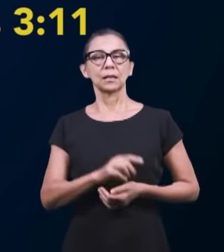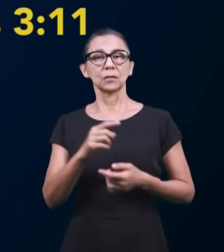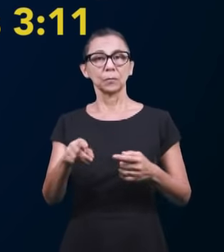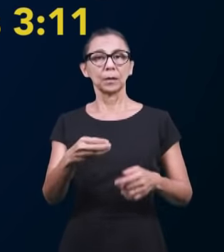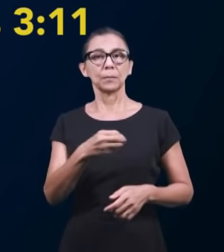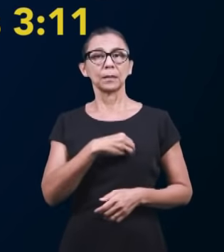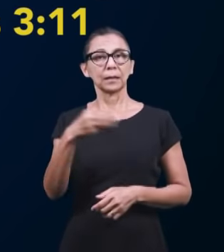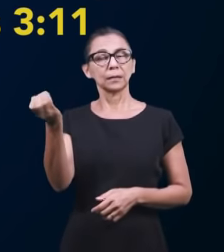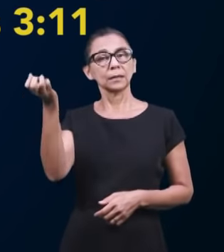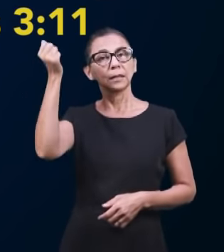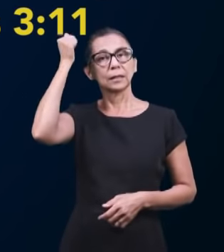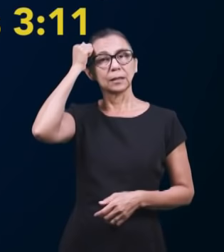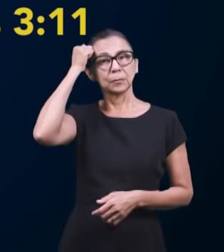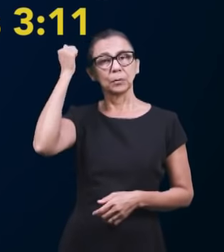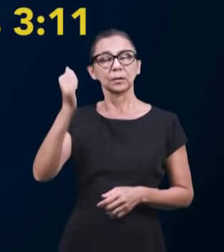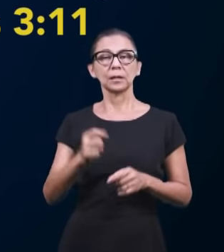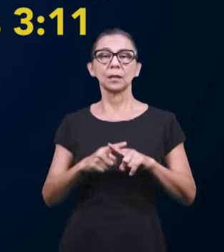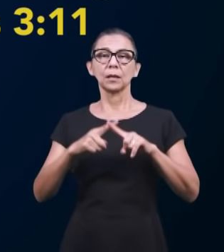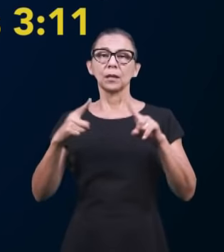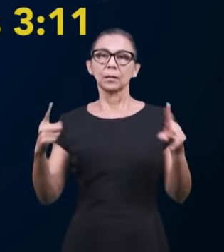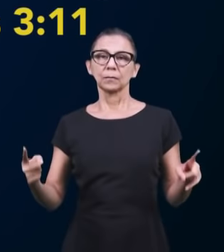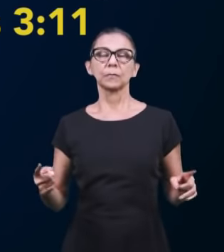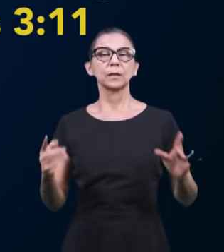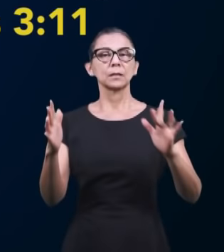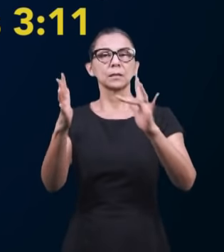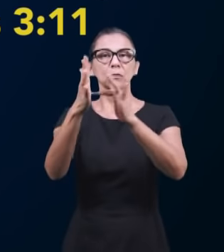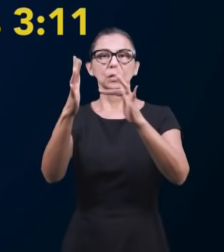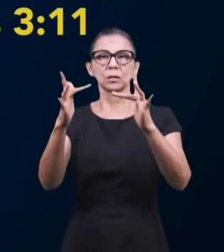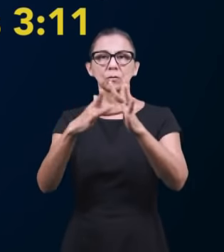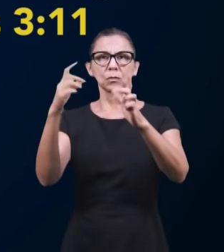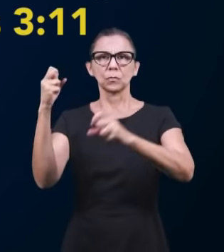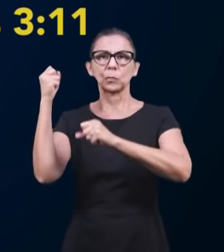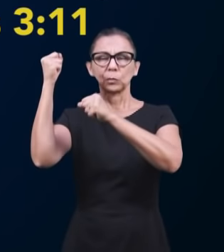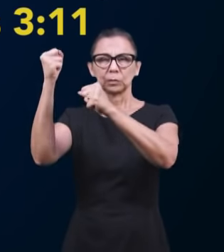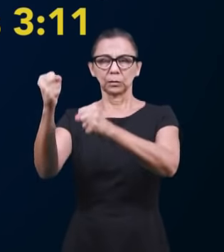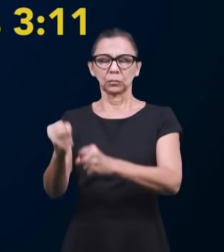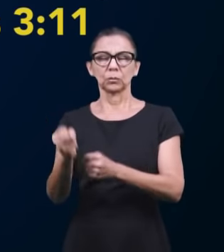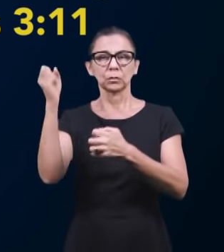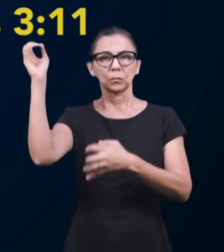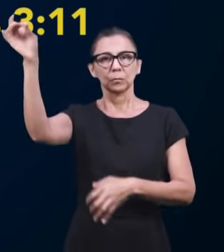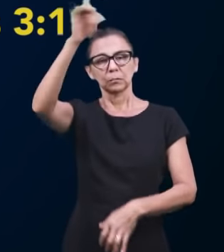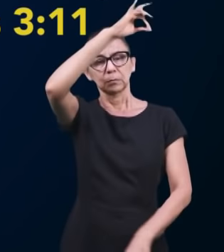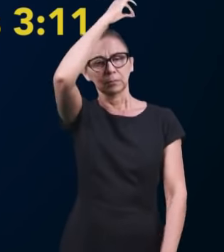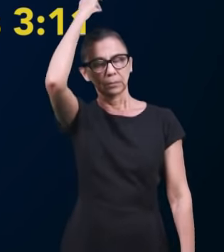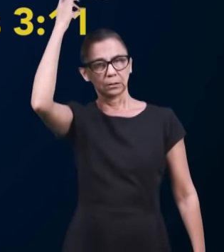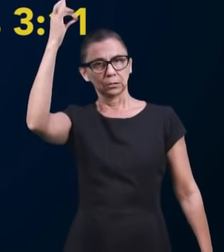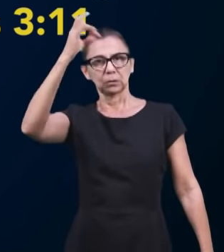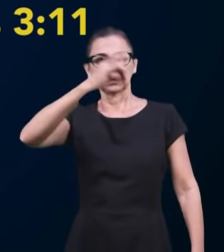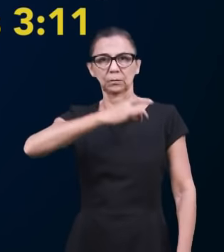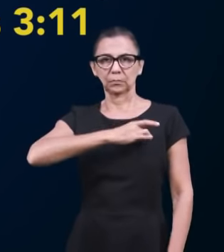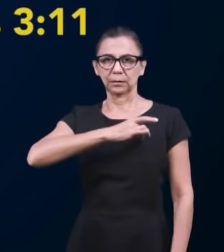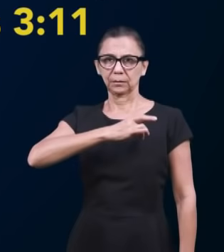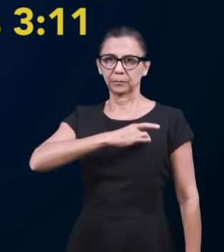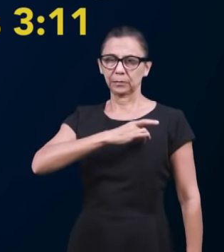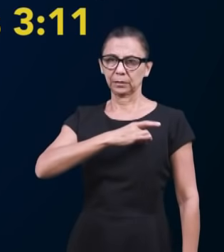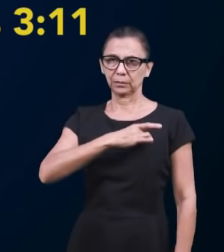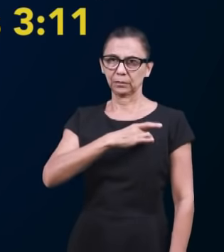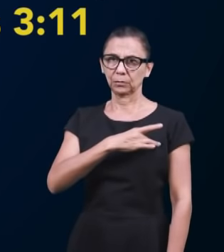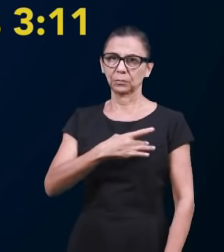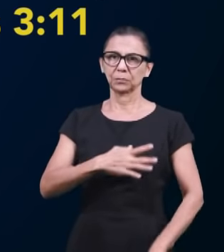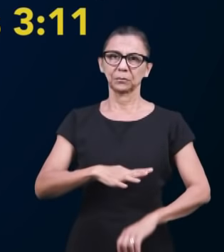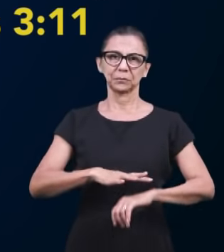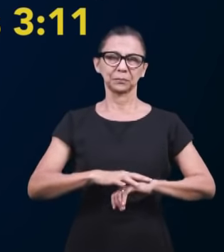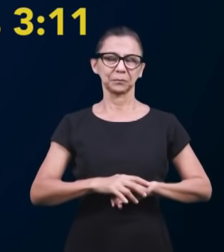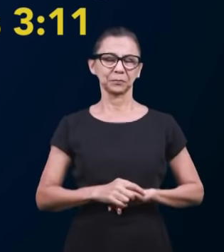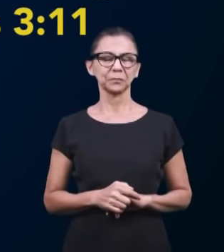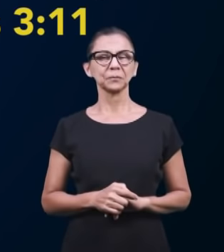arrependimento, mas aquele que vem após mim é mais poderoso do que eu, não sou digno de levar as suas sandálias.